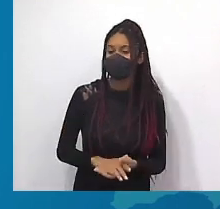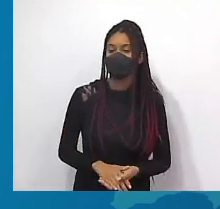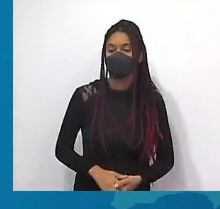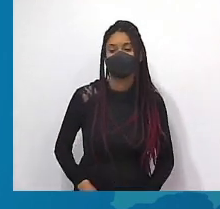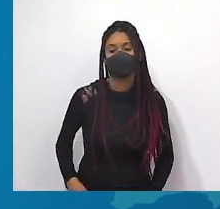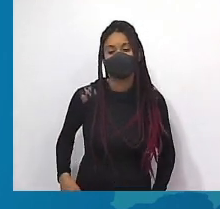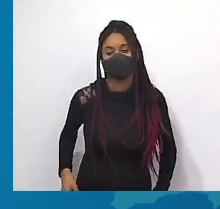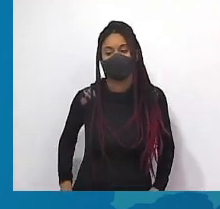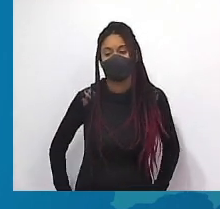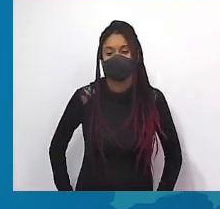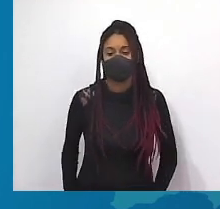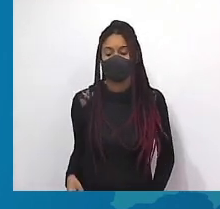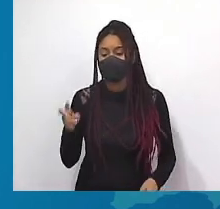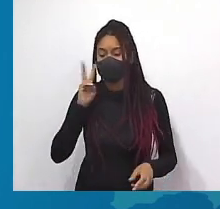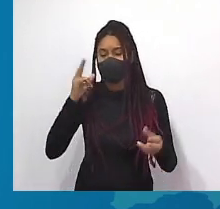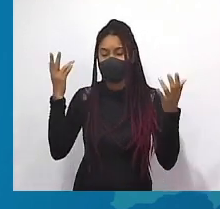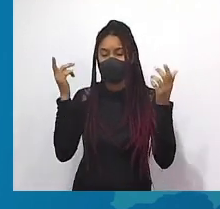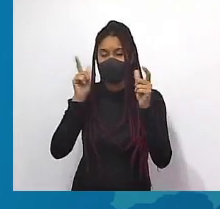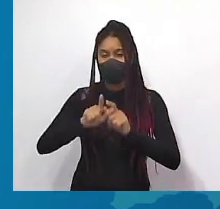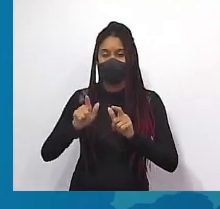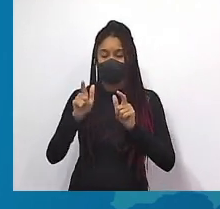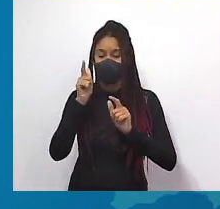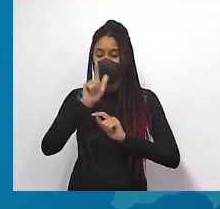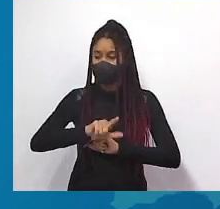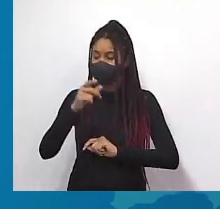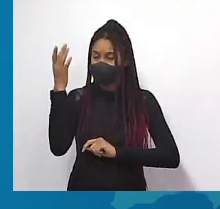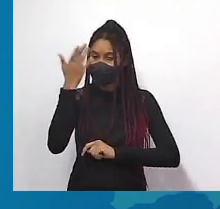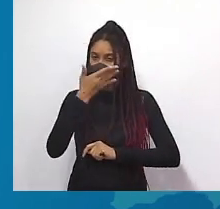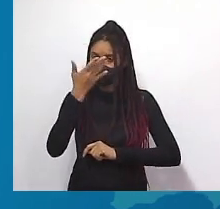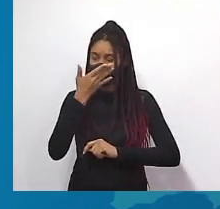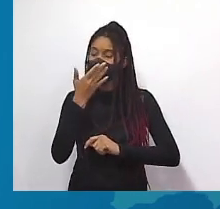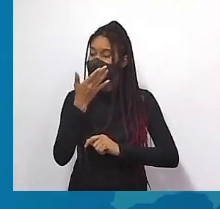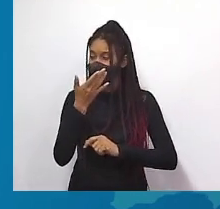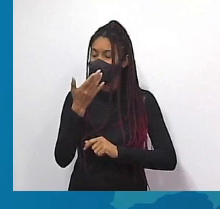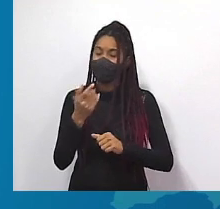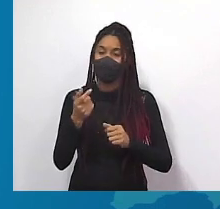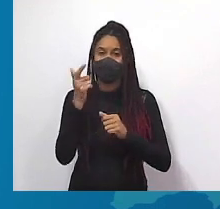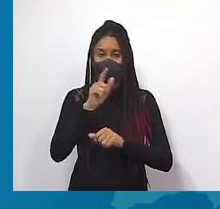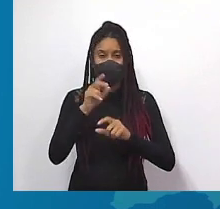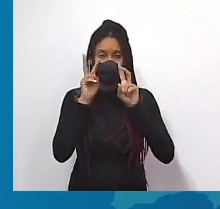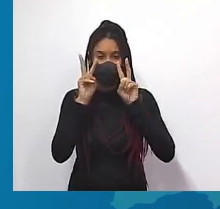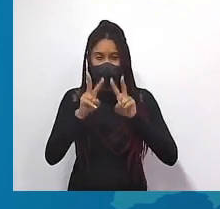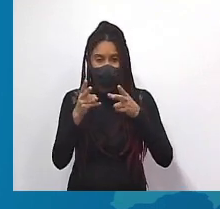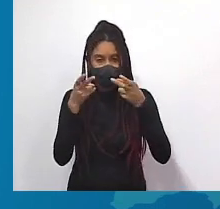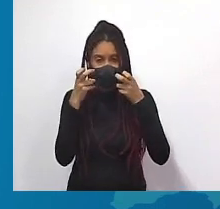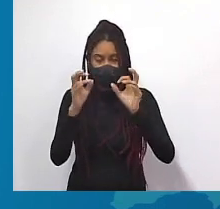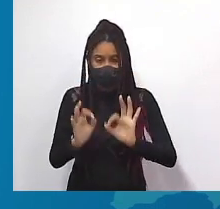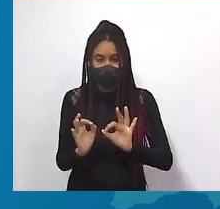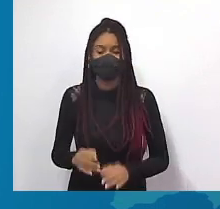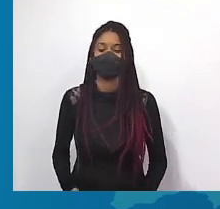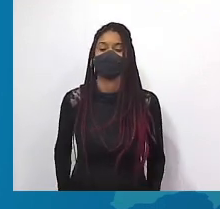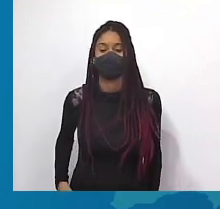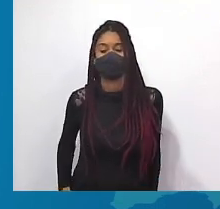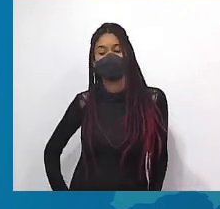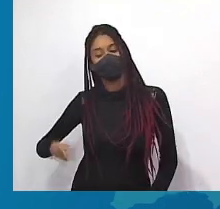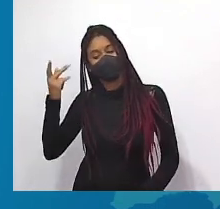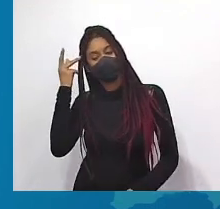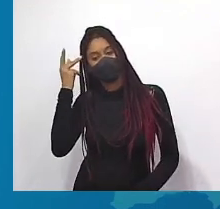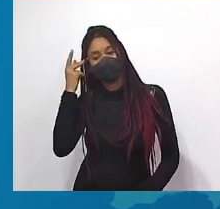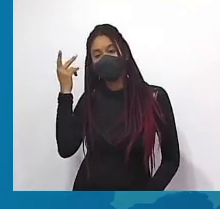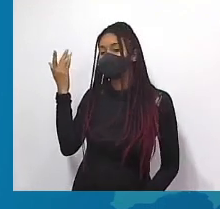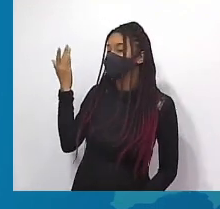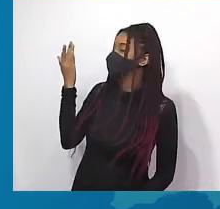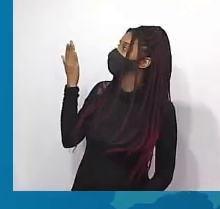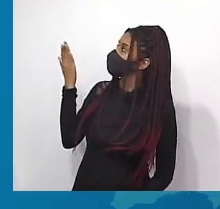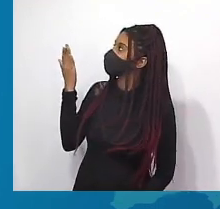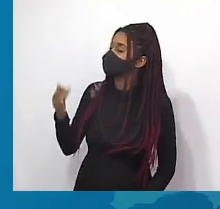uma abertura aí para eles conseguirem ver bem direitinho, é a cidade de São Paulo, tá? A cidade de São Paulo, quem